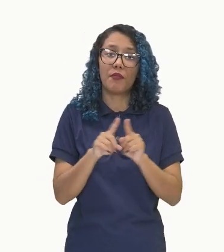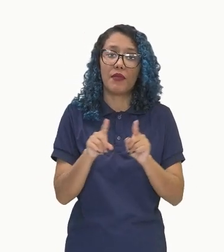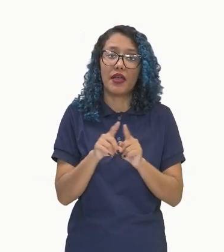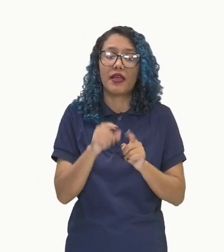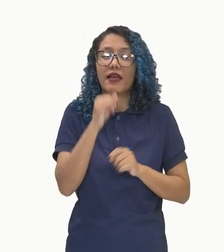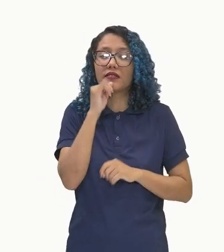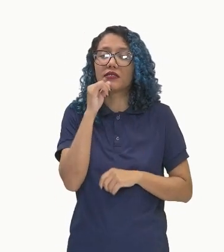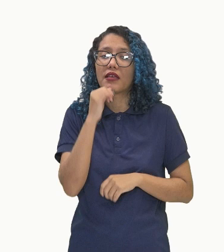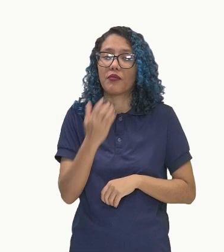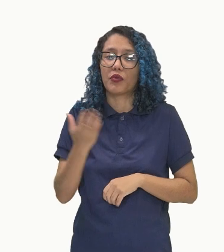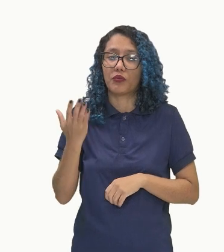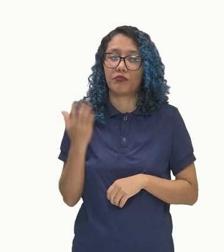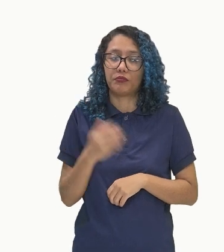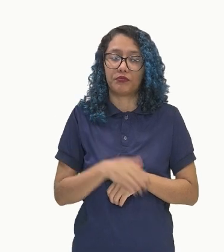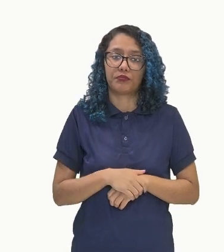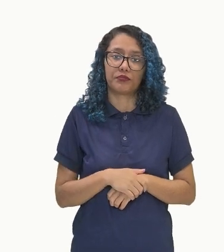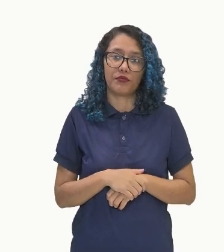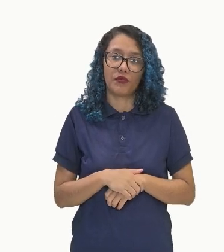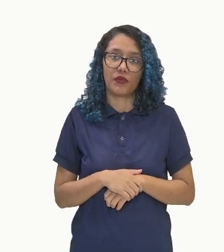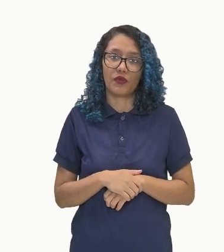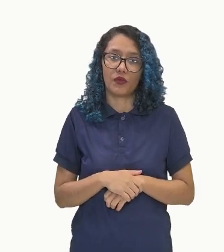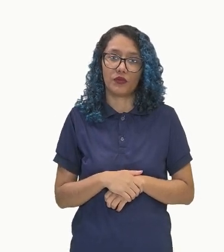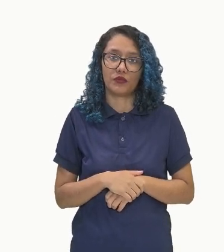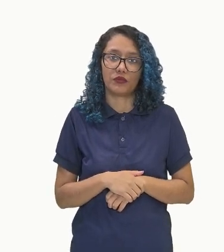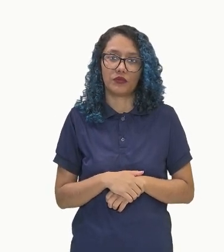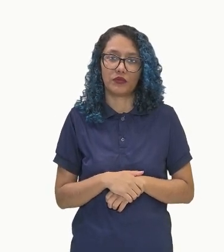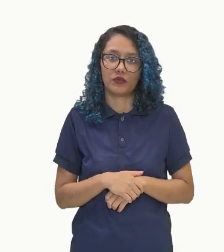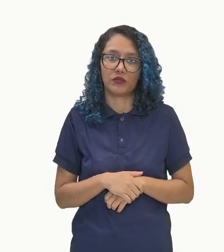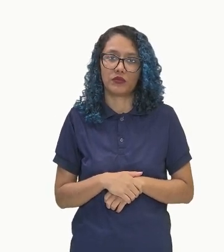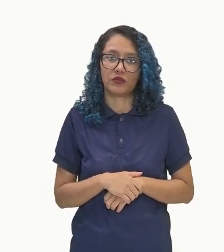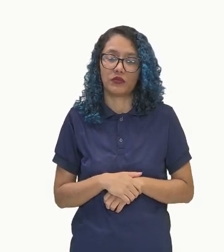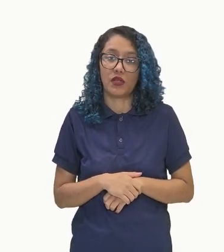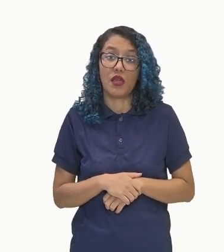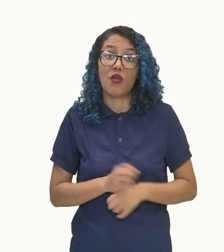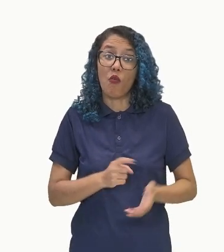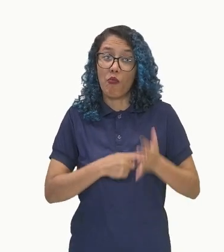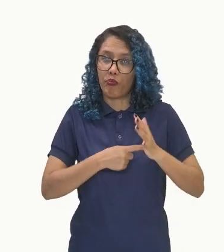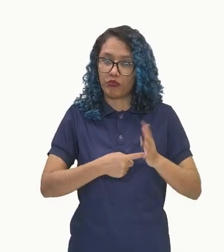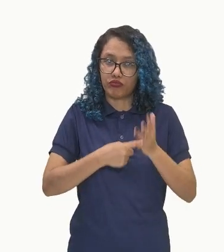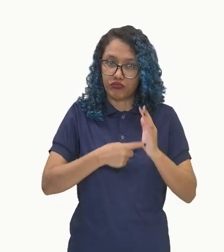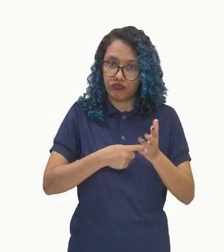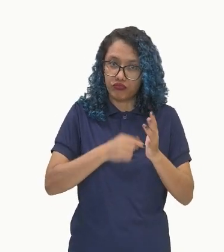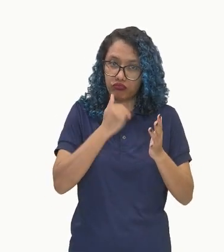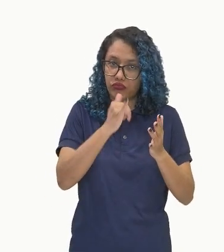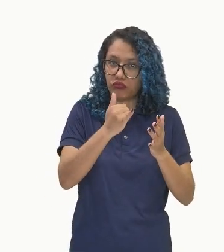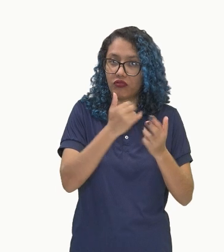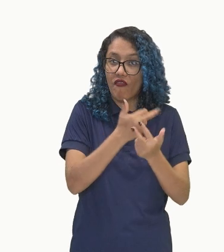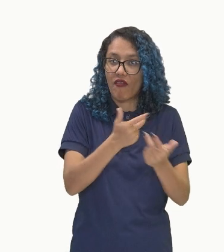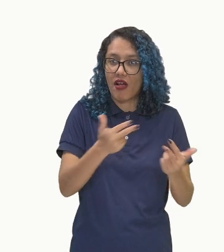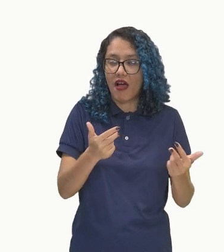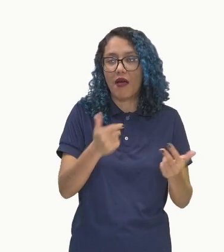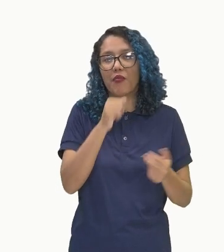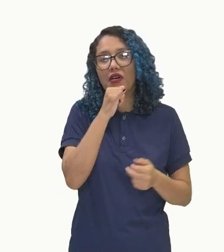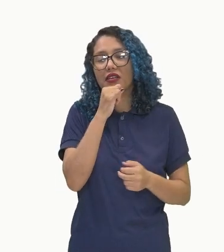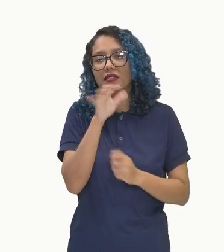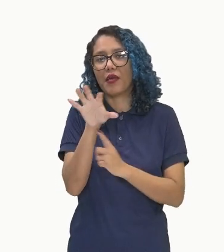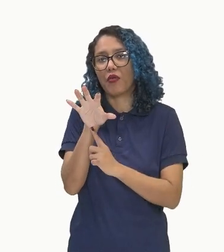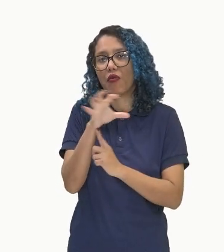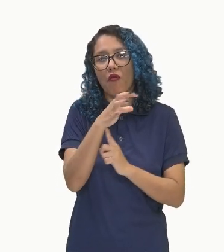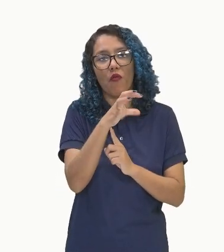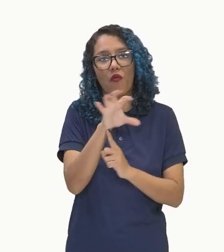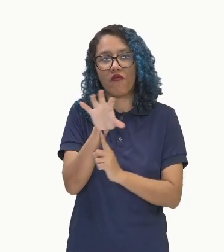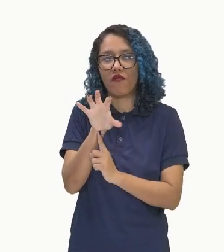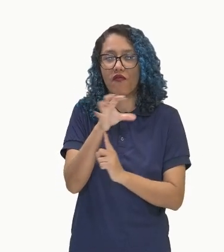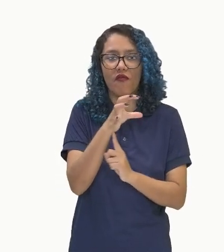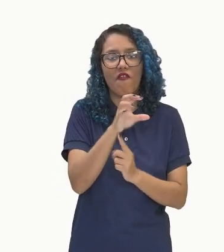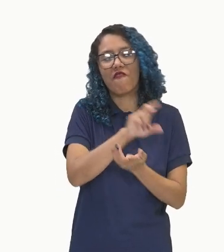motores elétricos, são ventiladores e todos os outros aparelhos que têm este esquema aqui, ó.